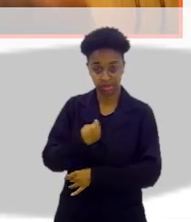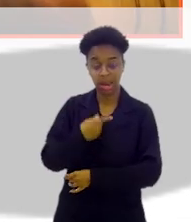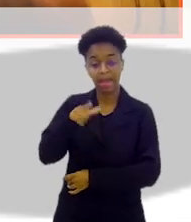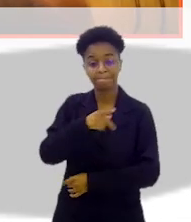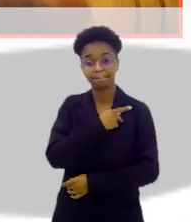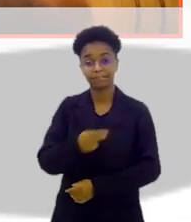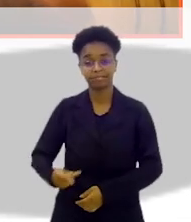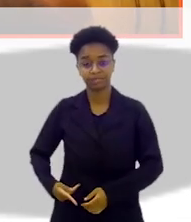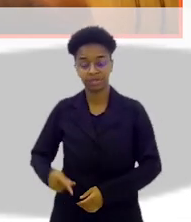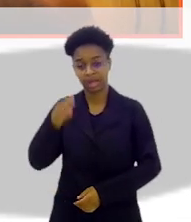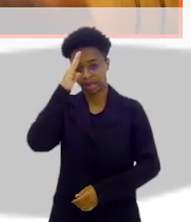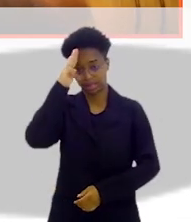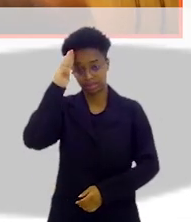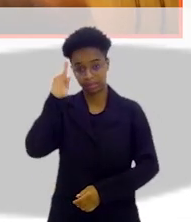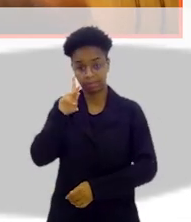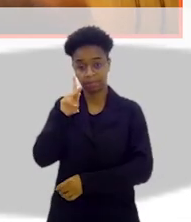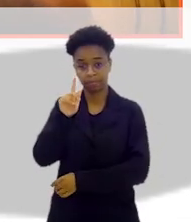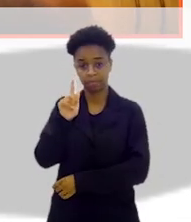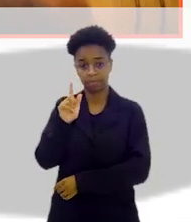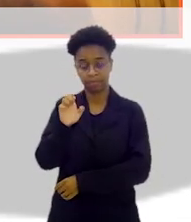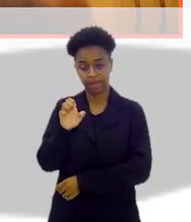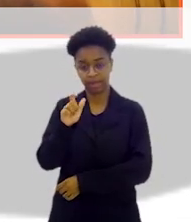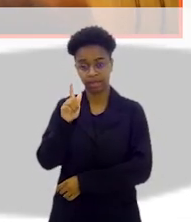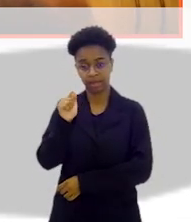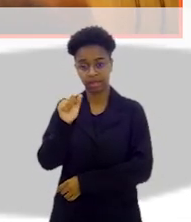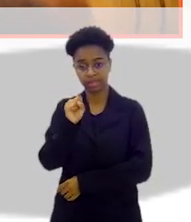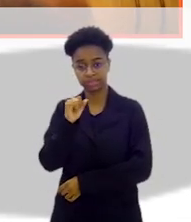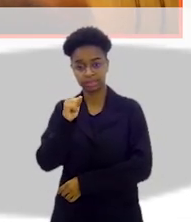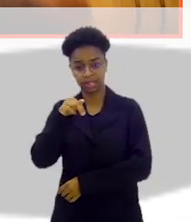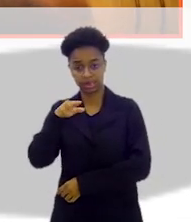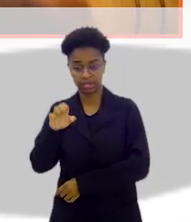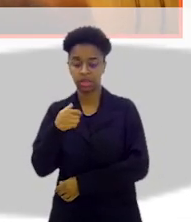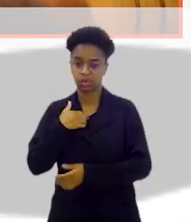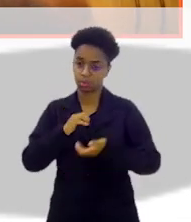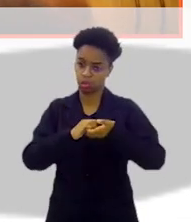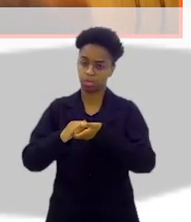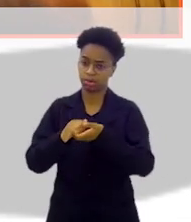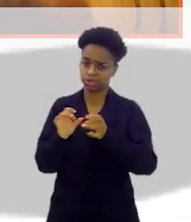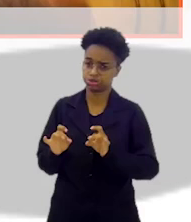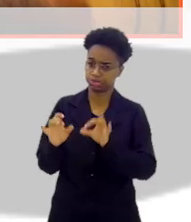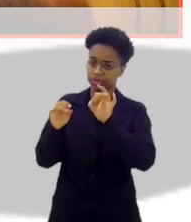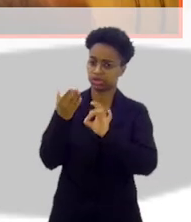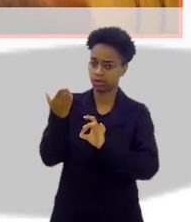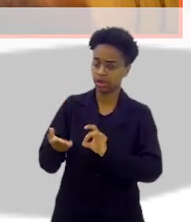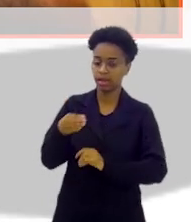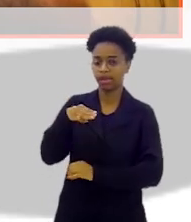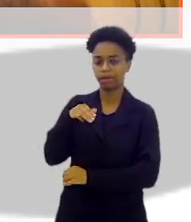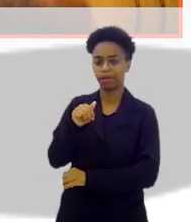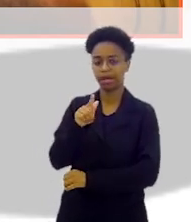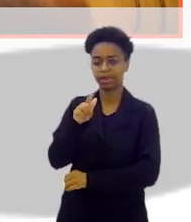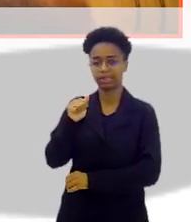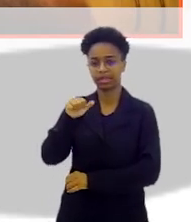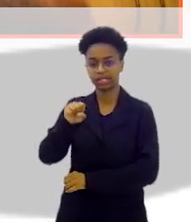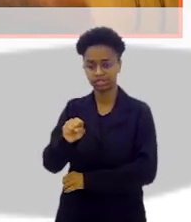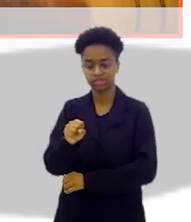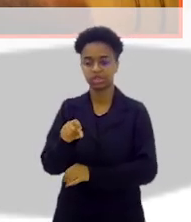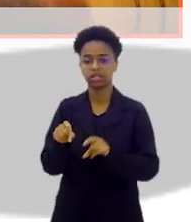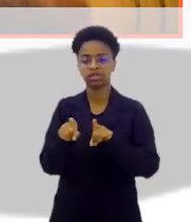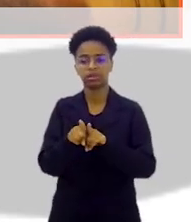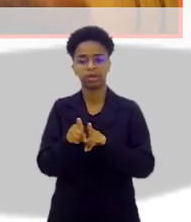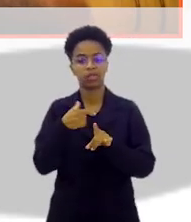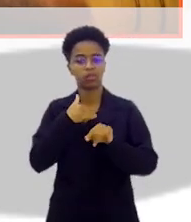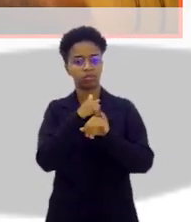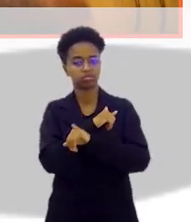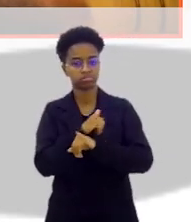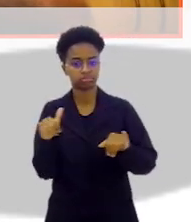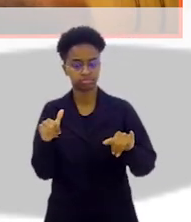a presidente da Academia Pegasiani, né? Quero fazer uma saudação muito especial a ela, a Magna Aspásia,